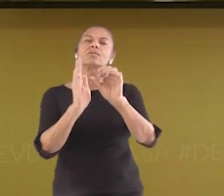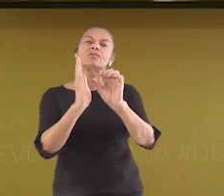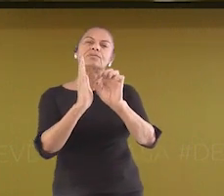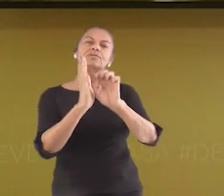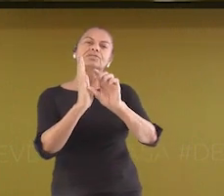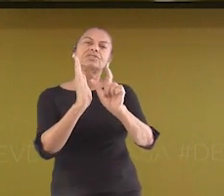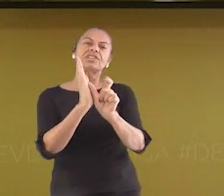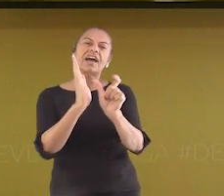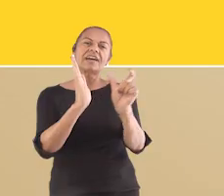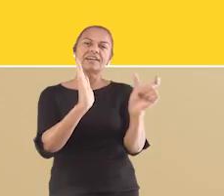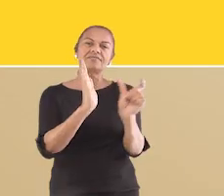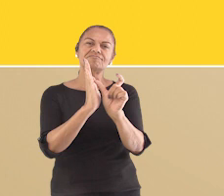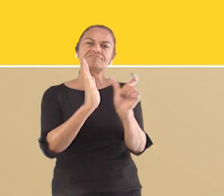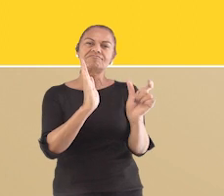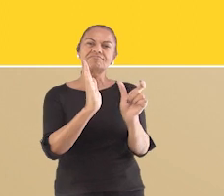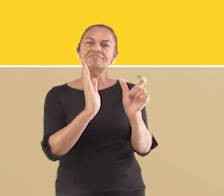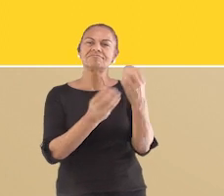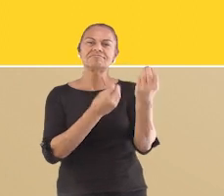tempo para vocês pensarem.